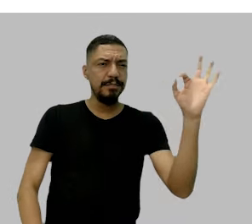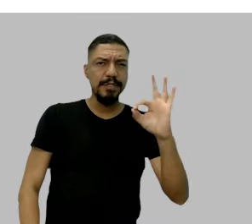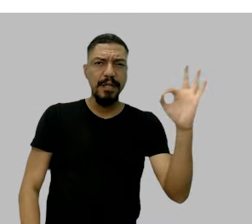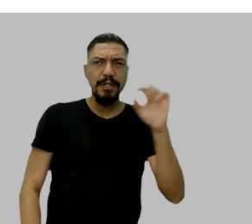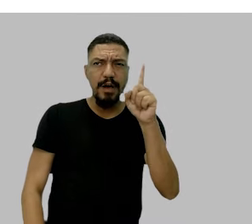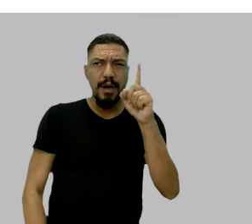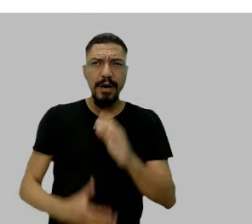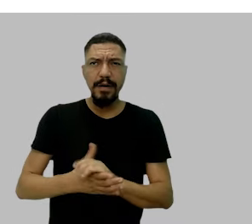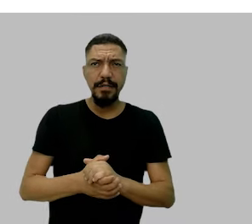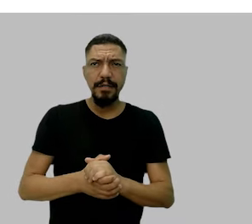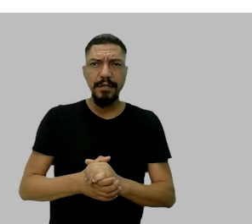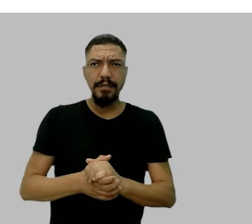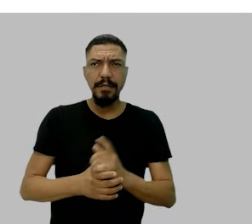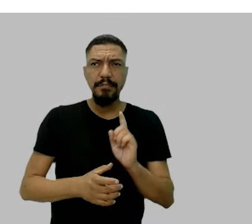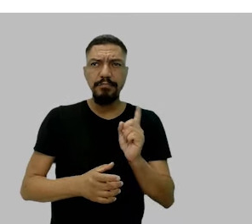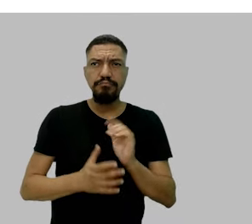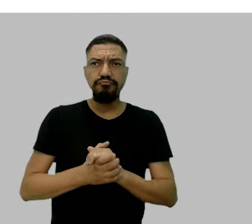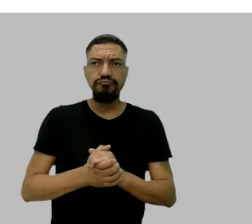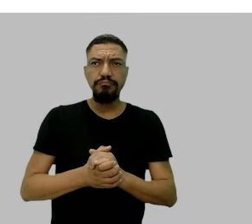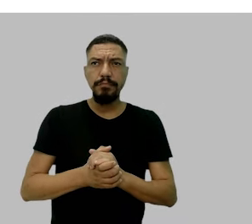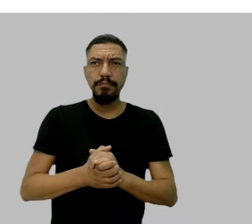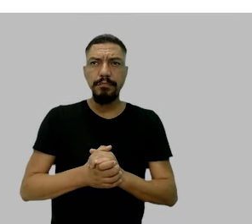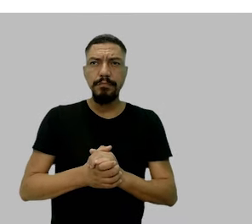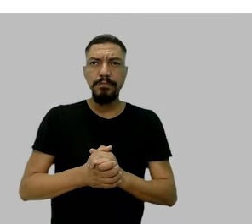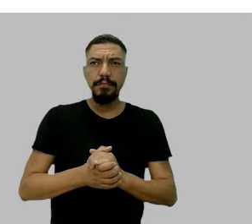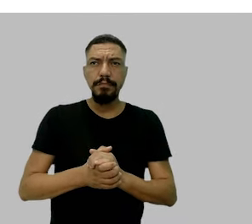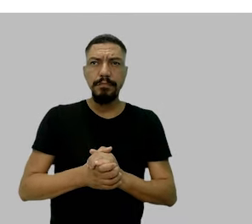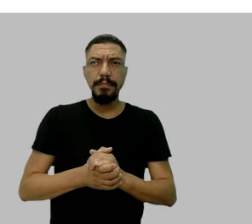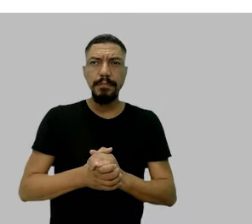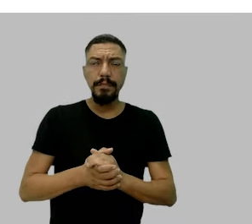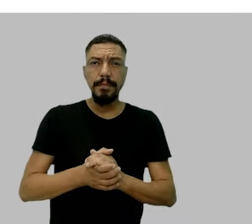Não? Tem um negócio ali que...